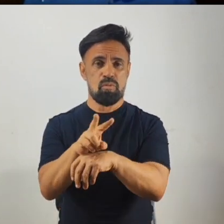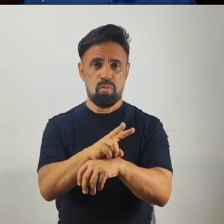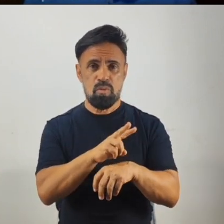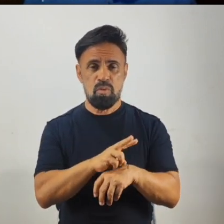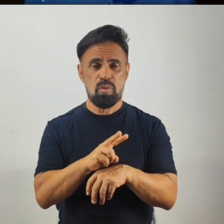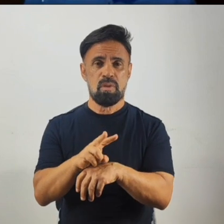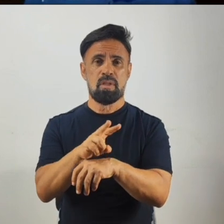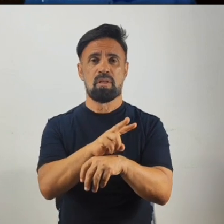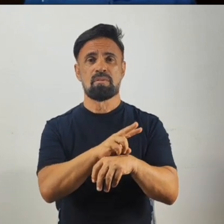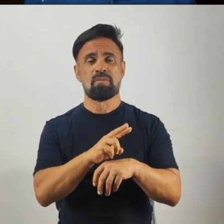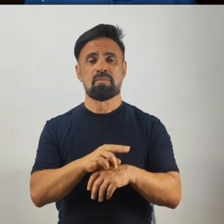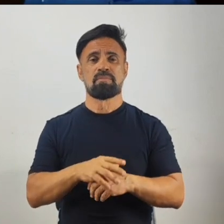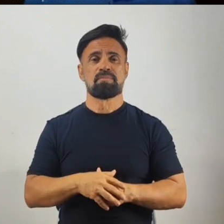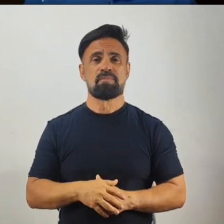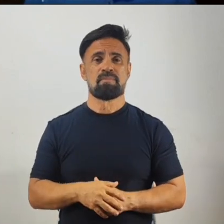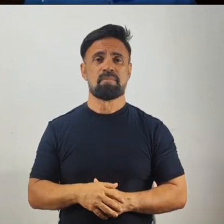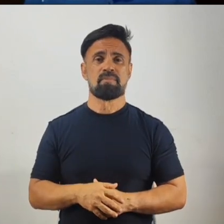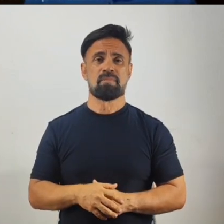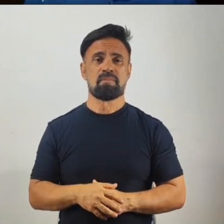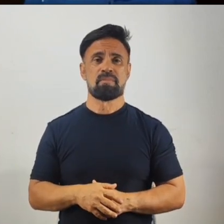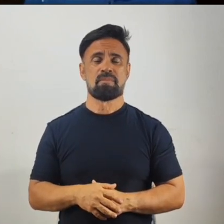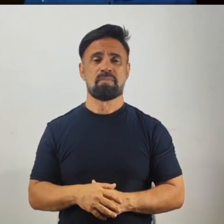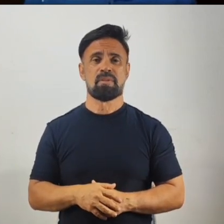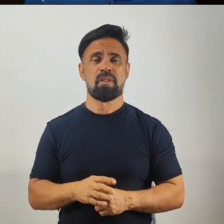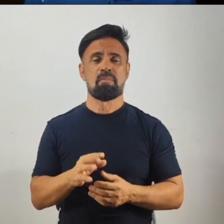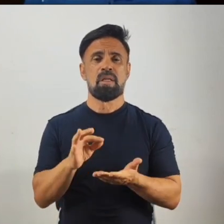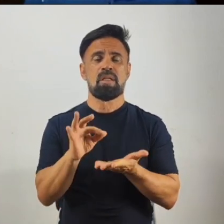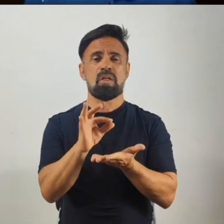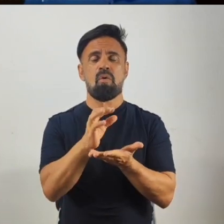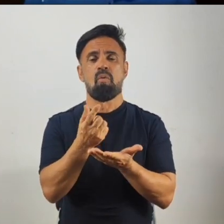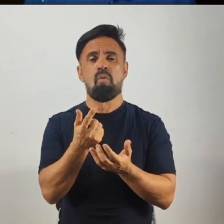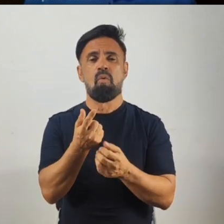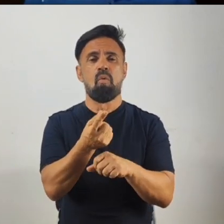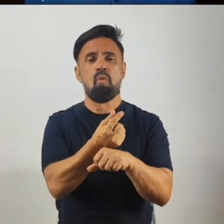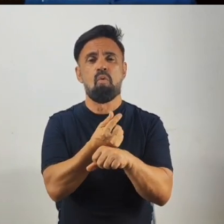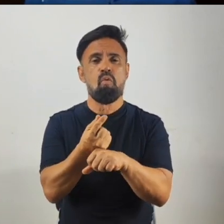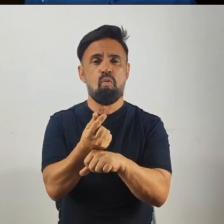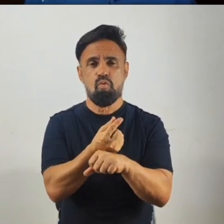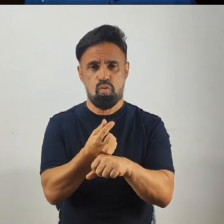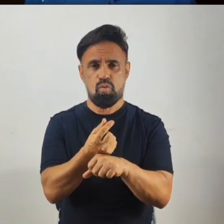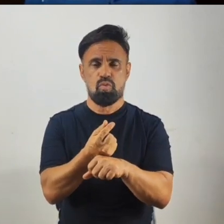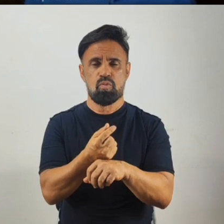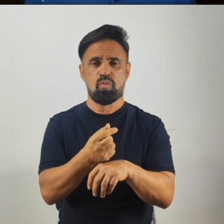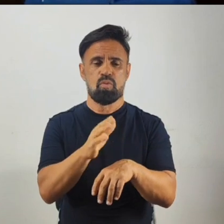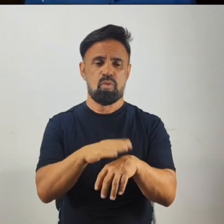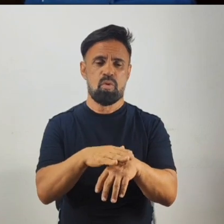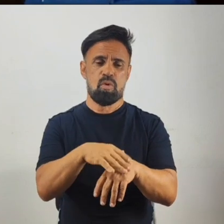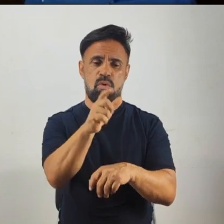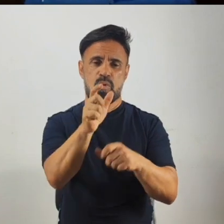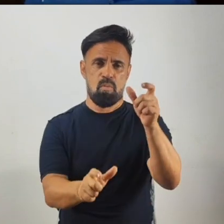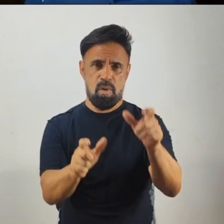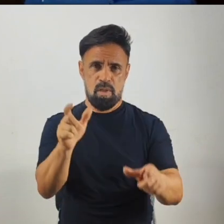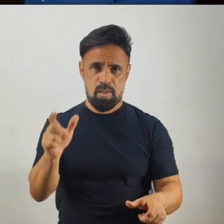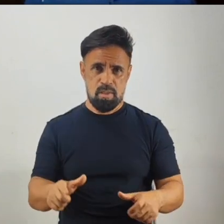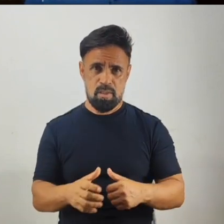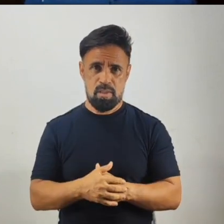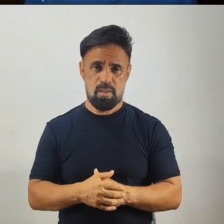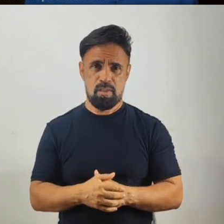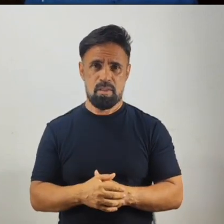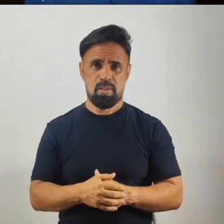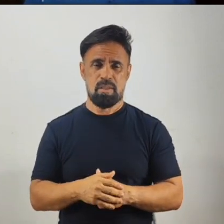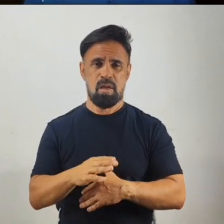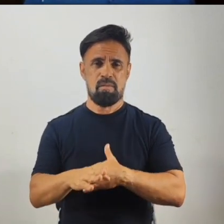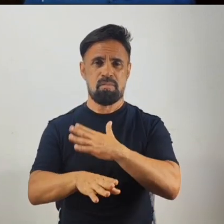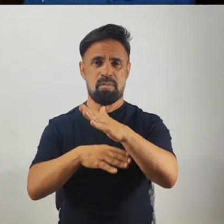o cuidado relativizado quanto ao custo do ponto de vista do paciente.